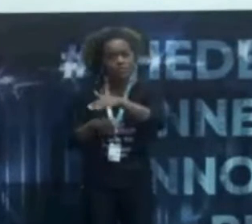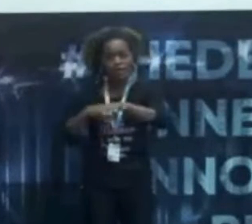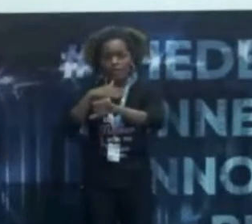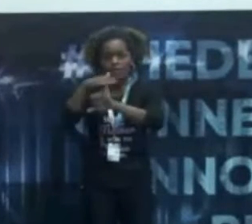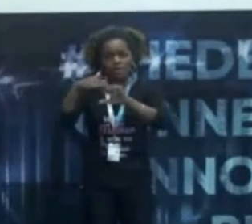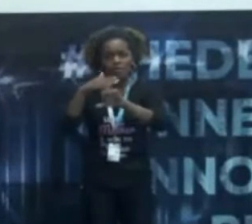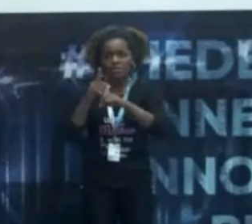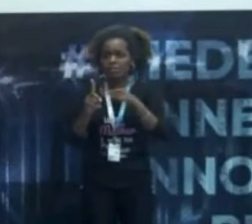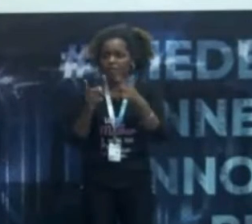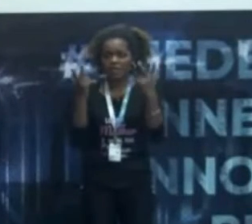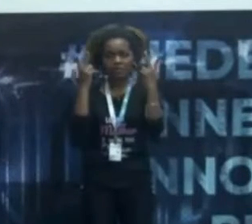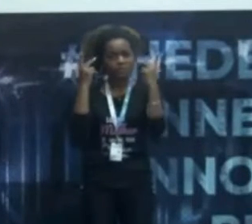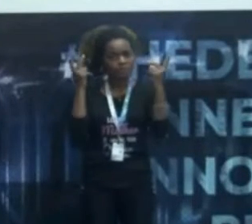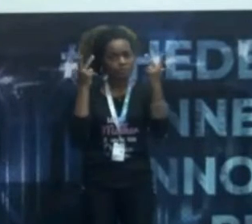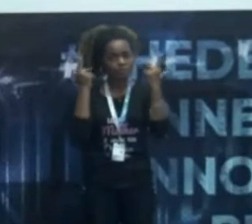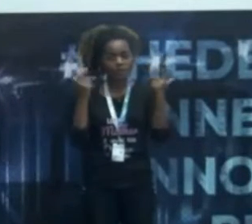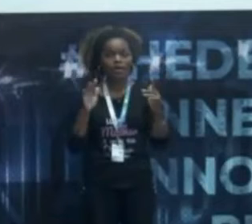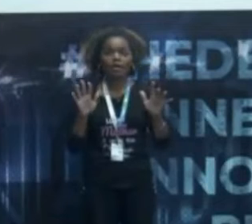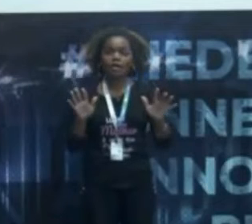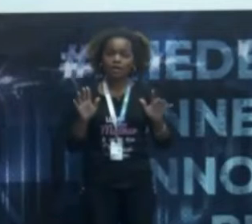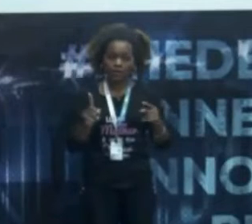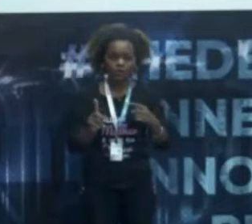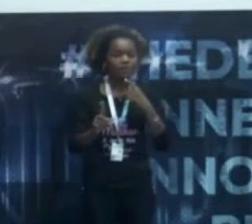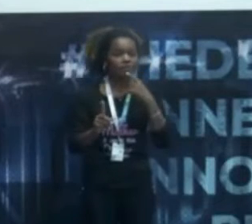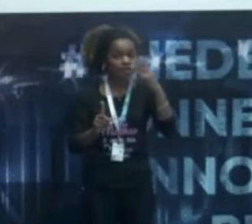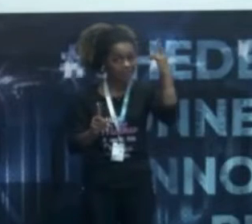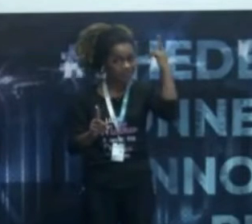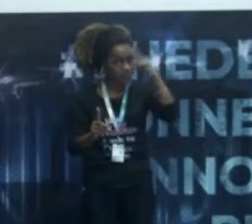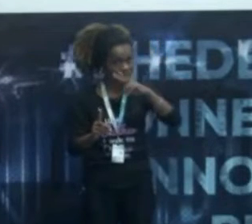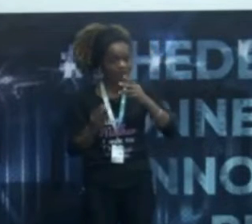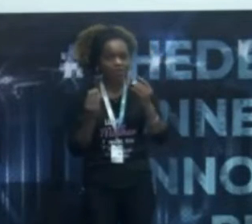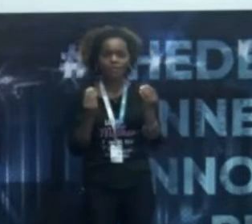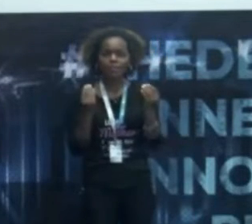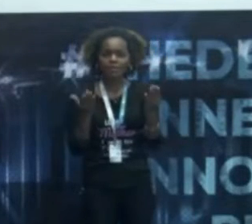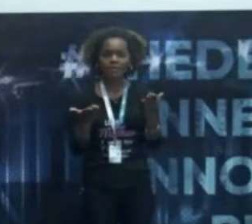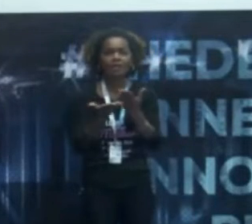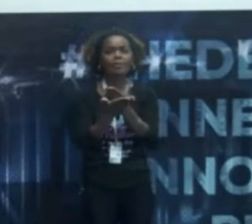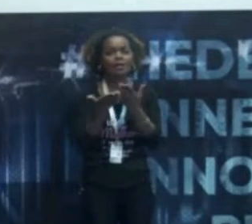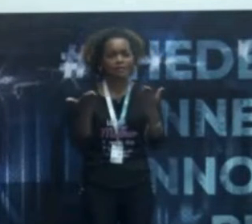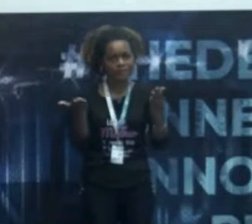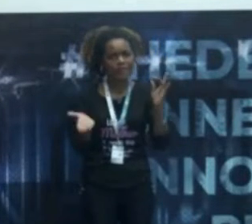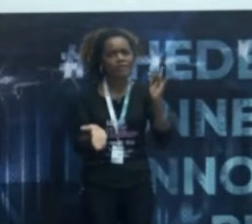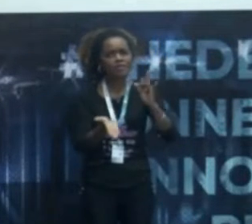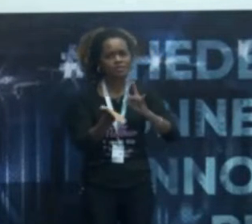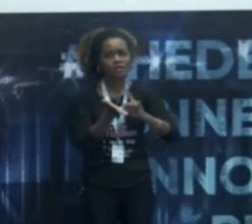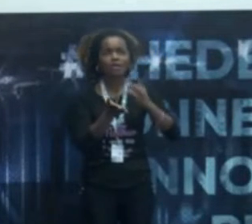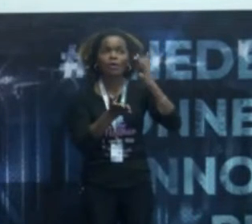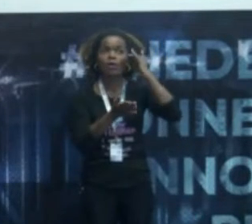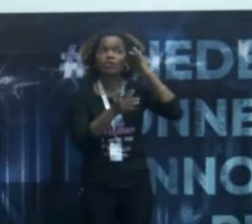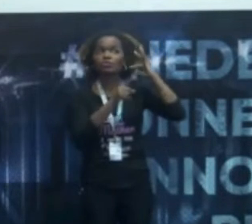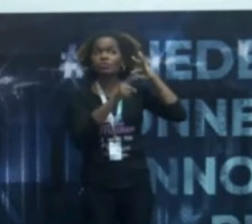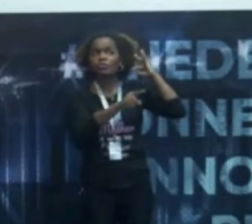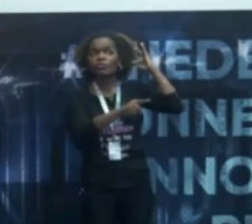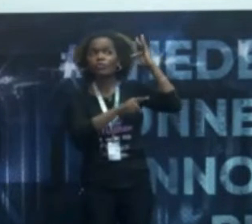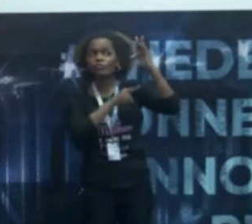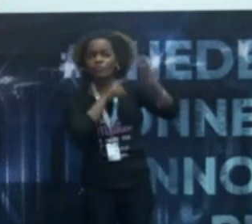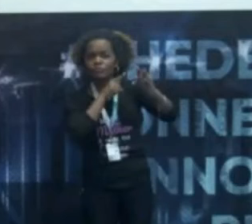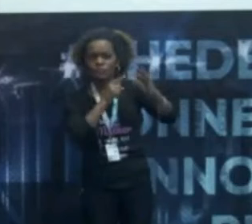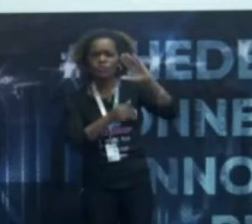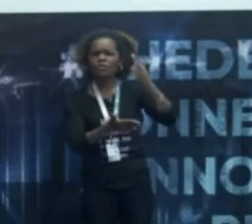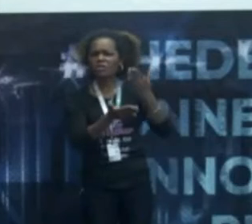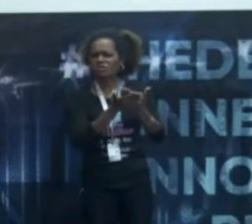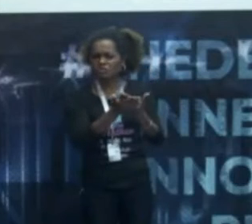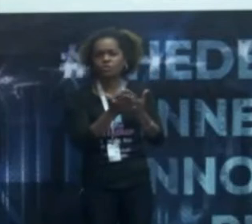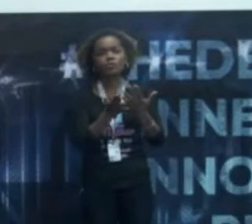natural. Então, eu estou contando, na verdade, essa historinha para falar que eu acredito, sim, que no futuro, né, tendo aí os nossos